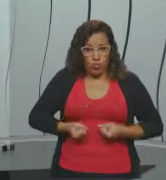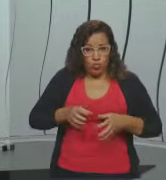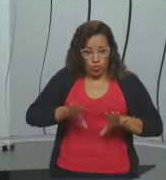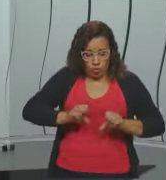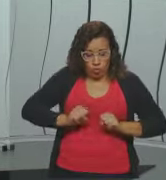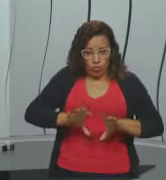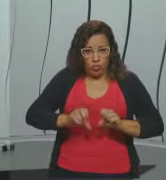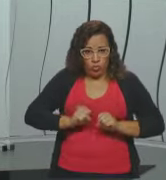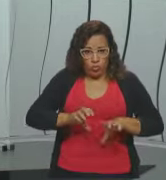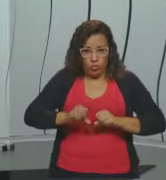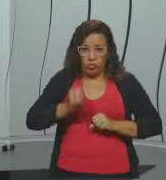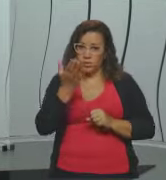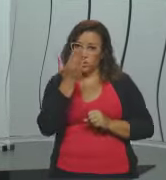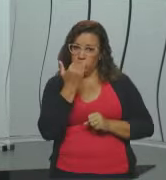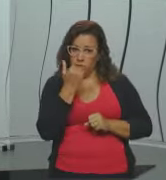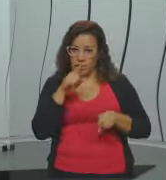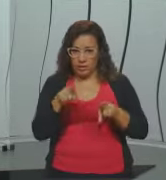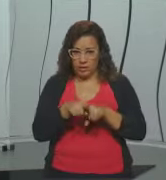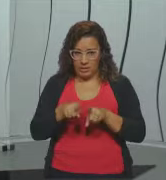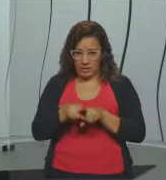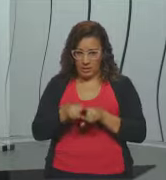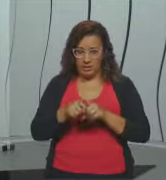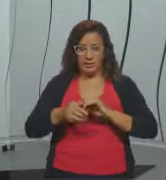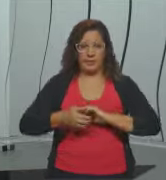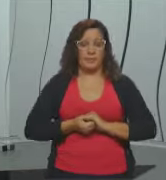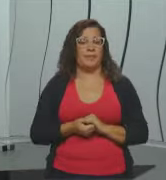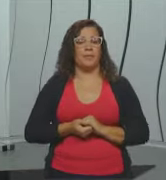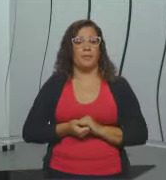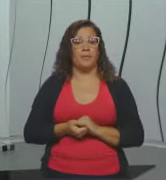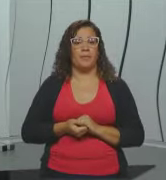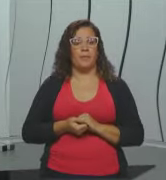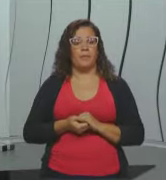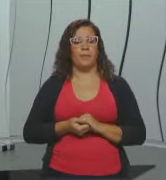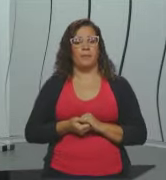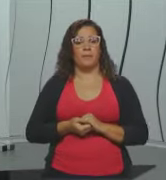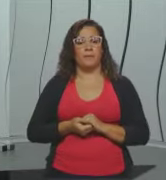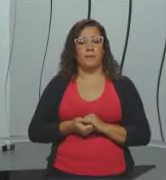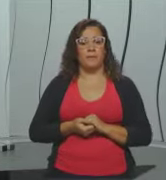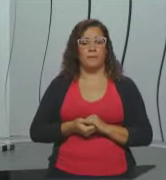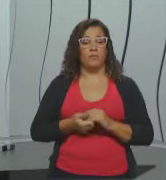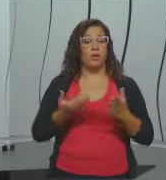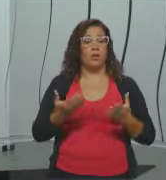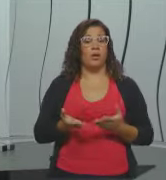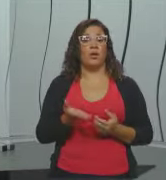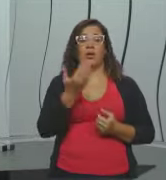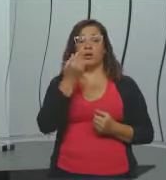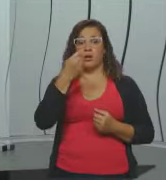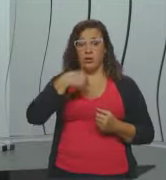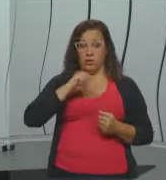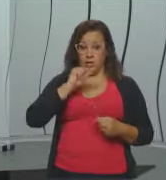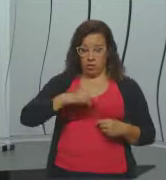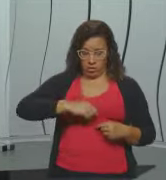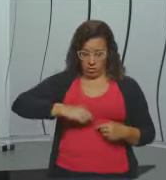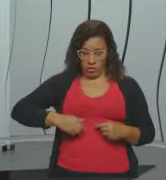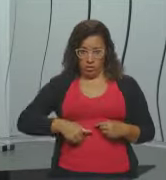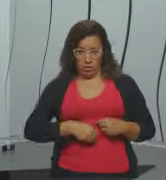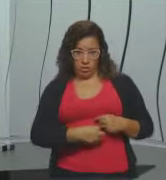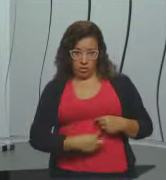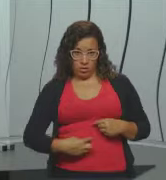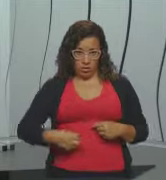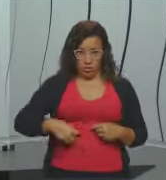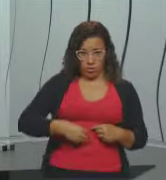corpo. Ainda falando de intestino delgado, só complementando. O intestino delgado vai ter duas glândulas